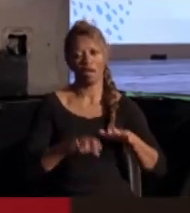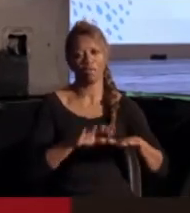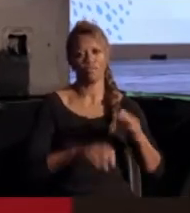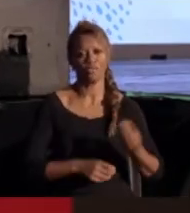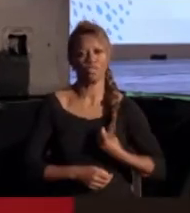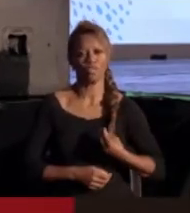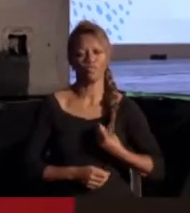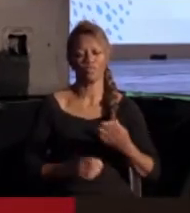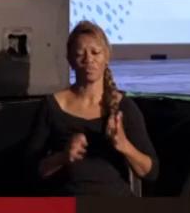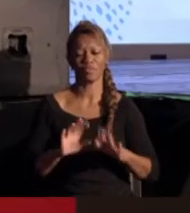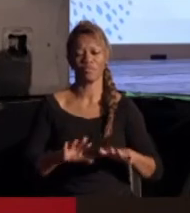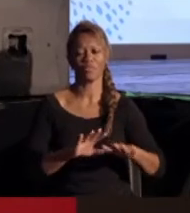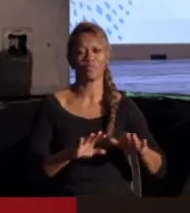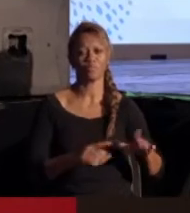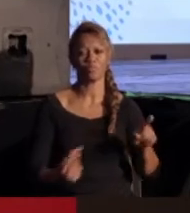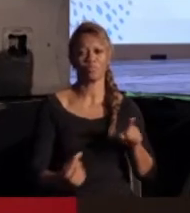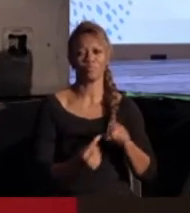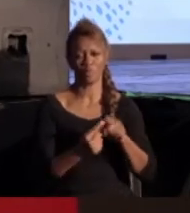nesses desdobramentos, né?